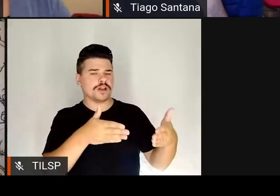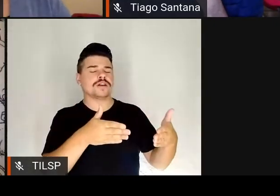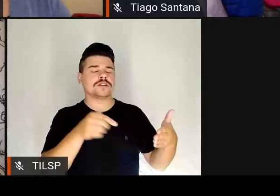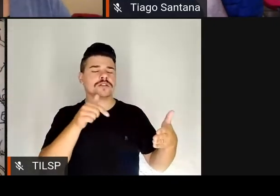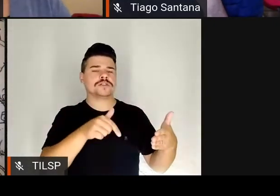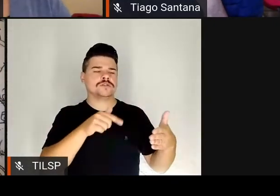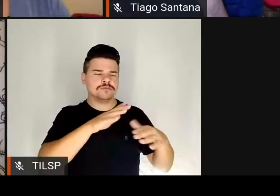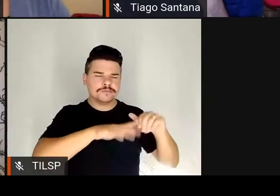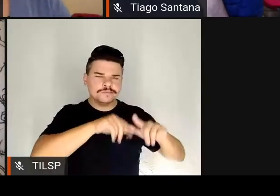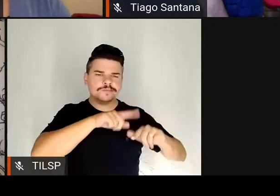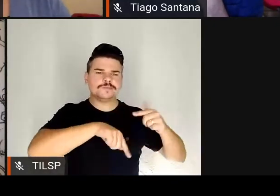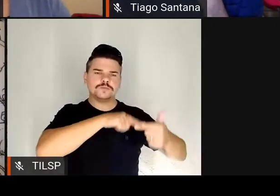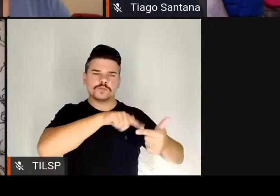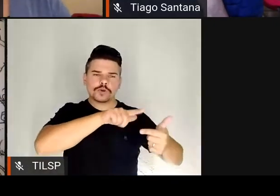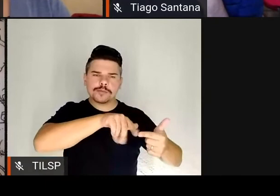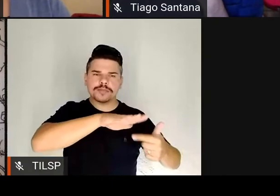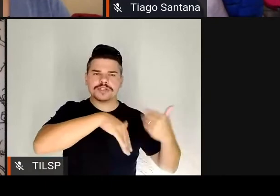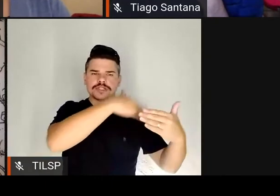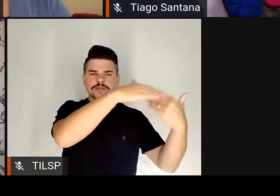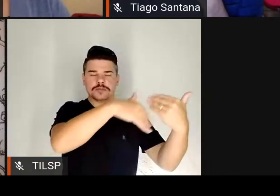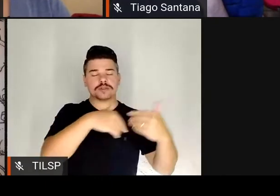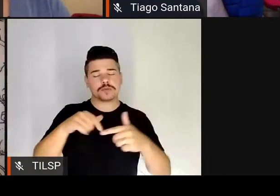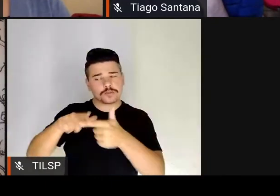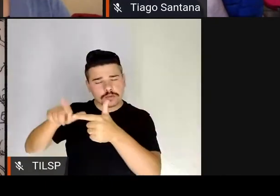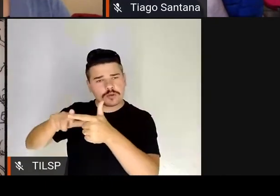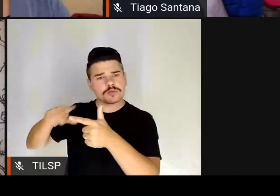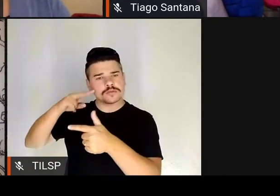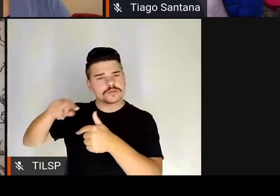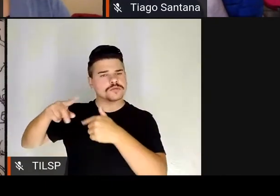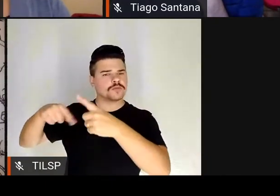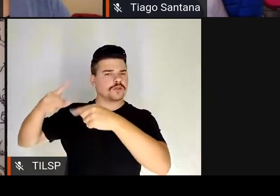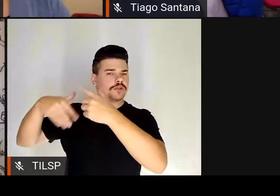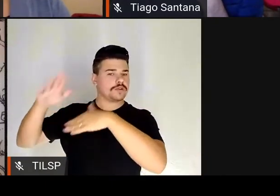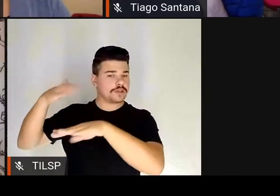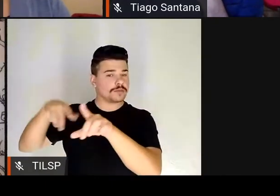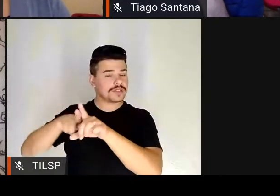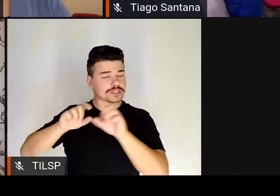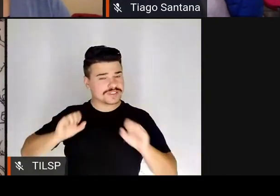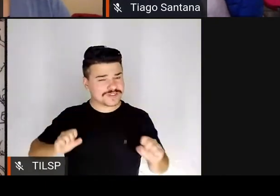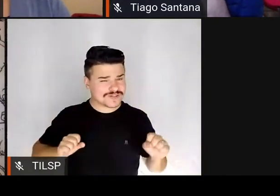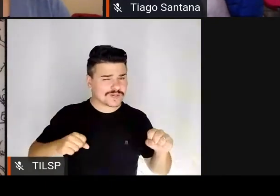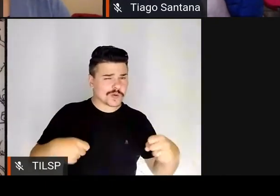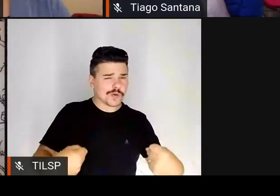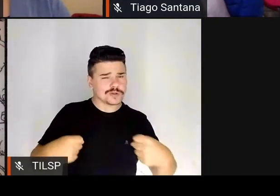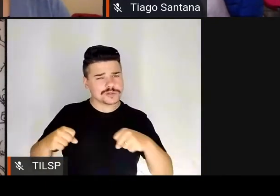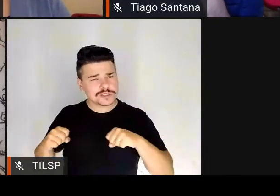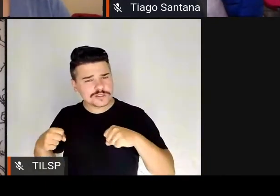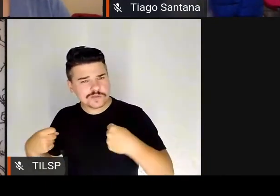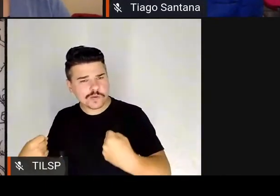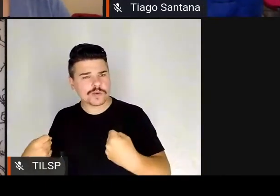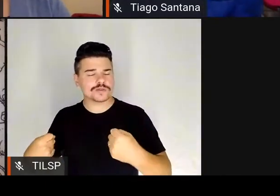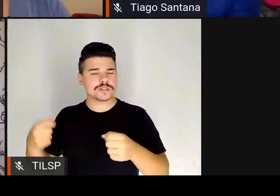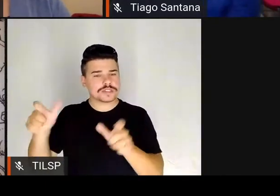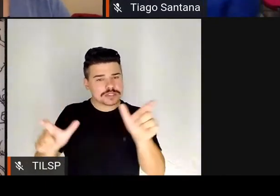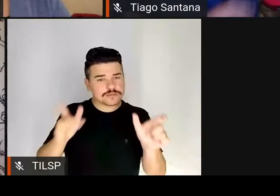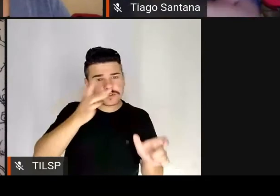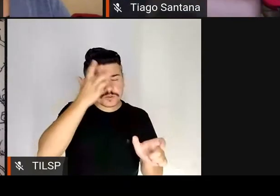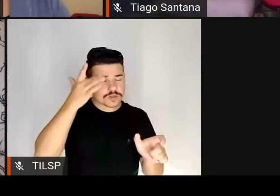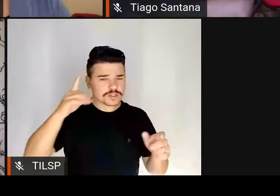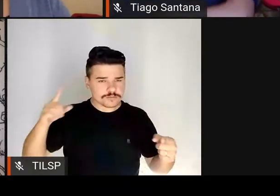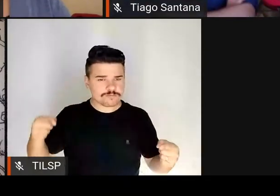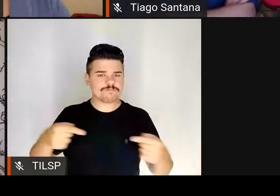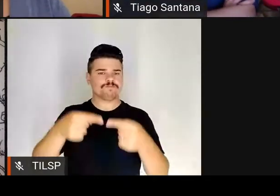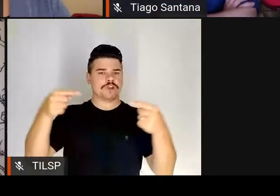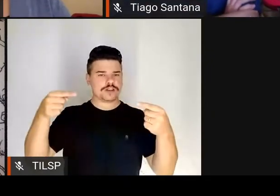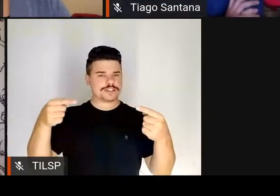olhem também, né, aquilo que é o esforço daqueles que estão no embate também, de